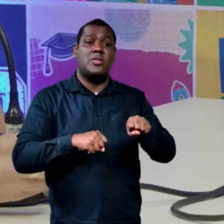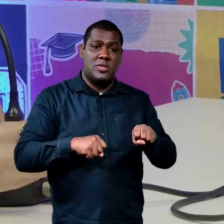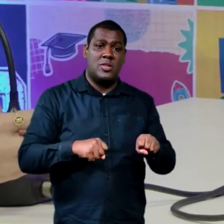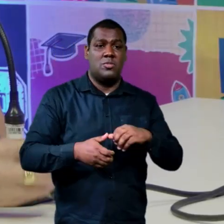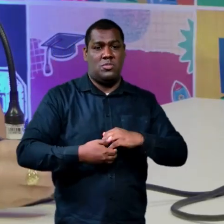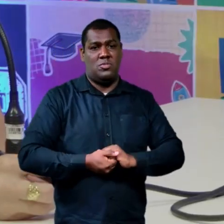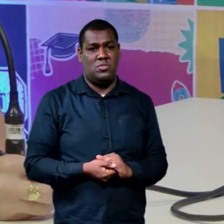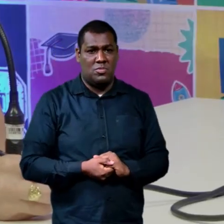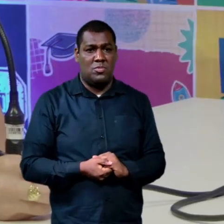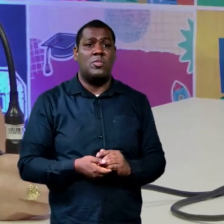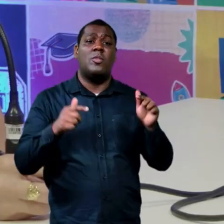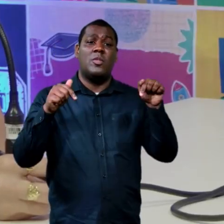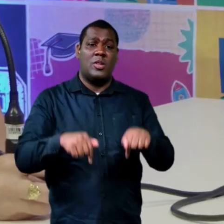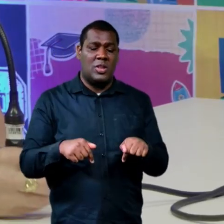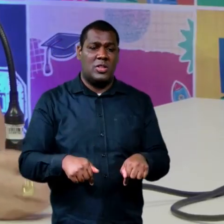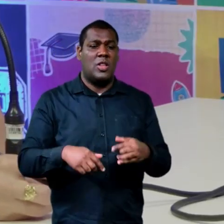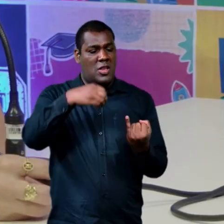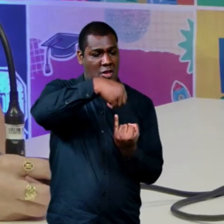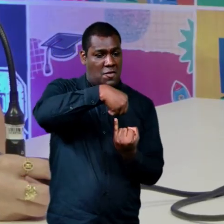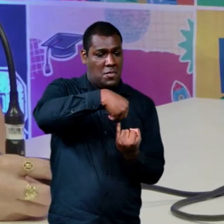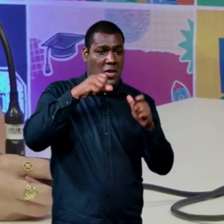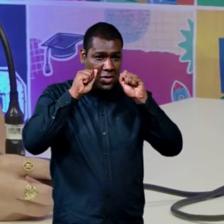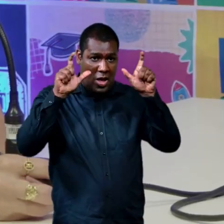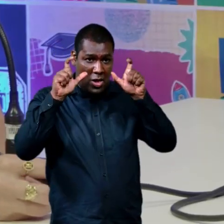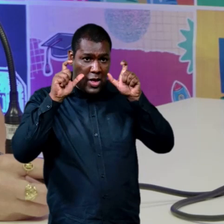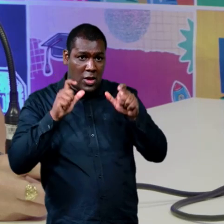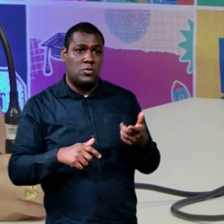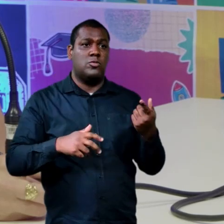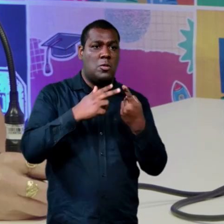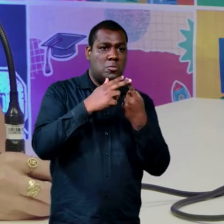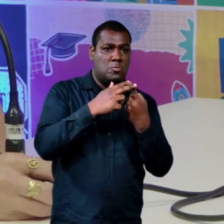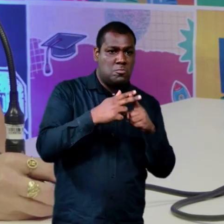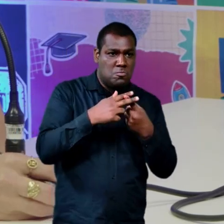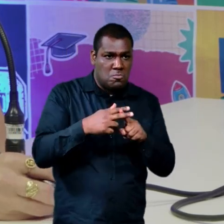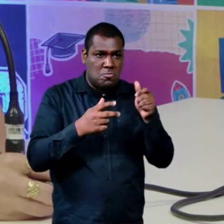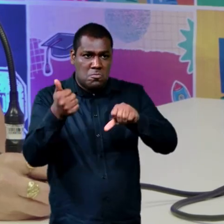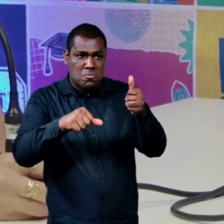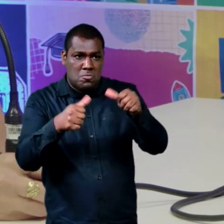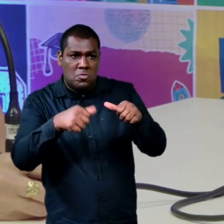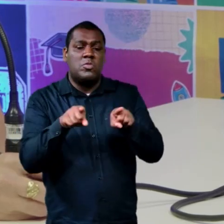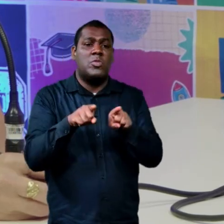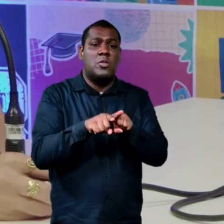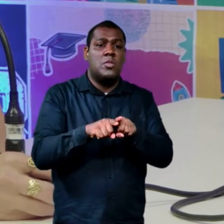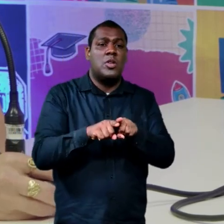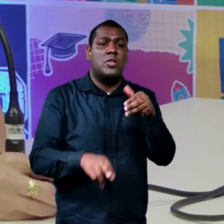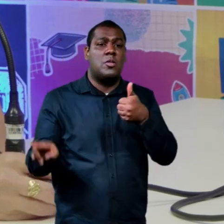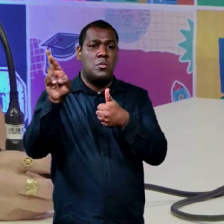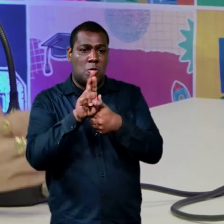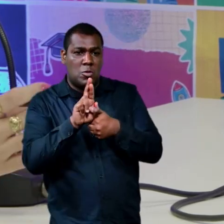Então, estamos aqui alertas, né, Procuradoria e Corregedoria, para atuar a favor dessa integridade